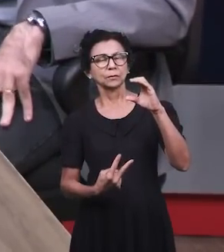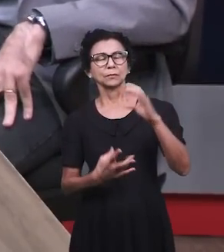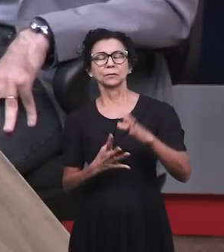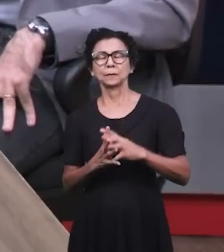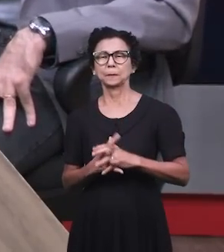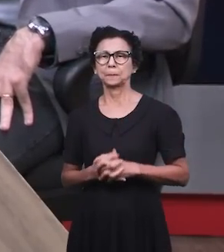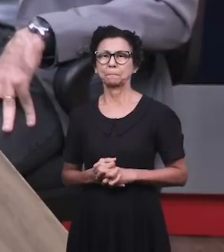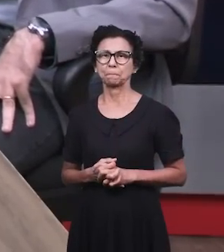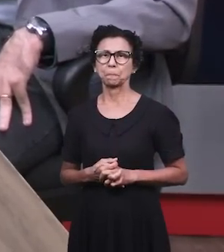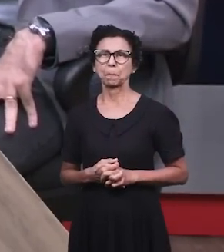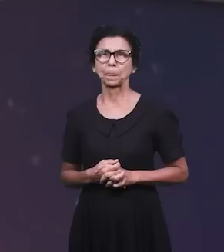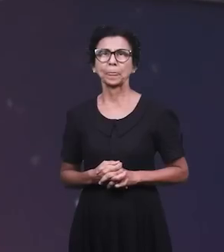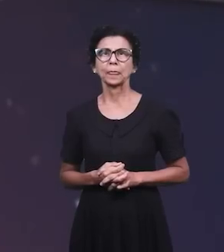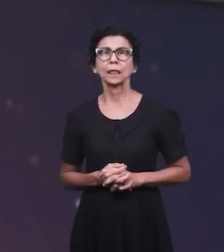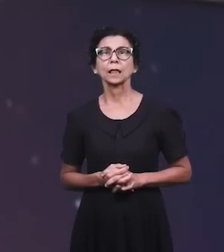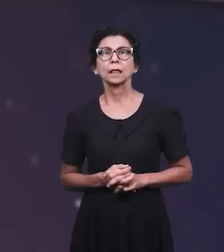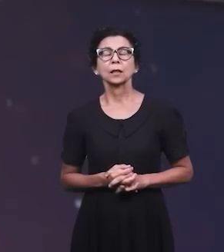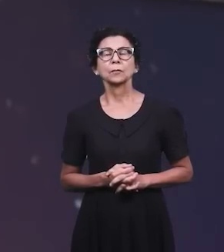bem.